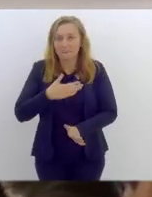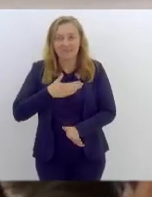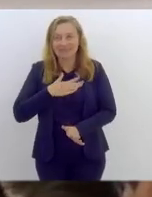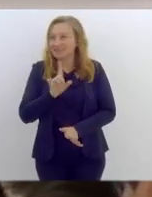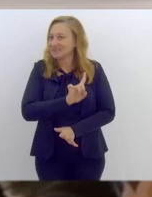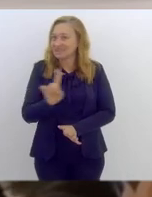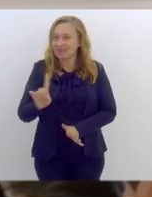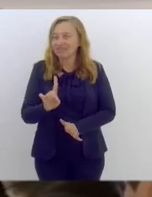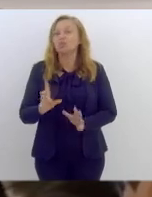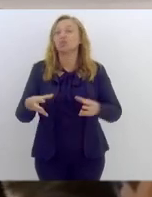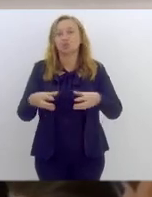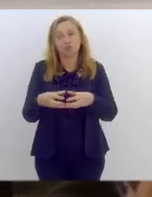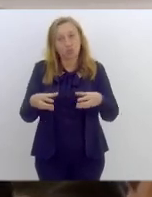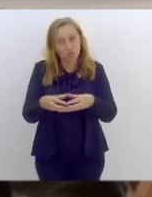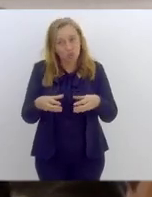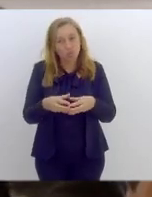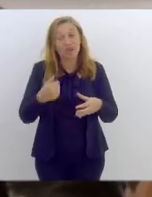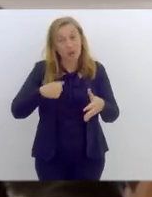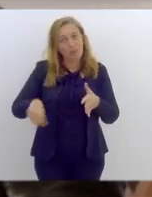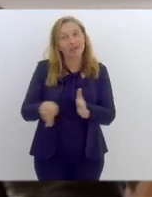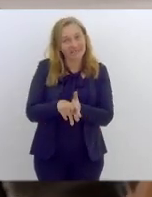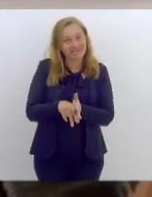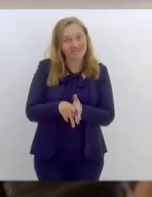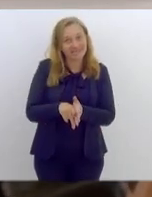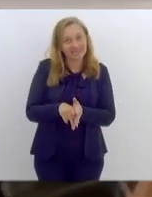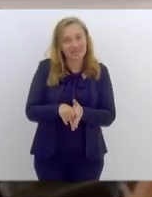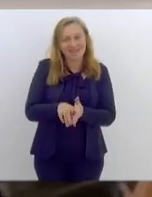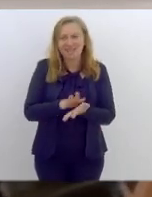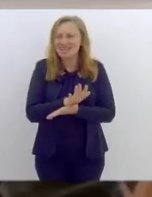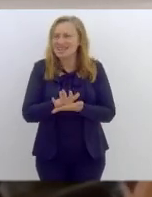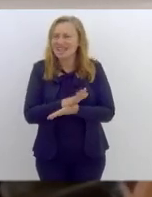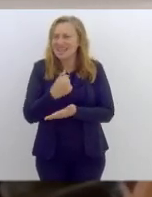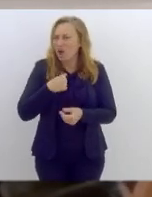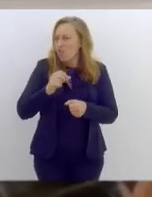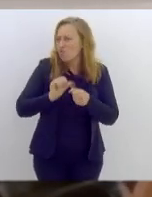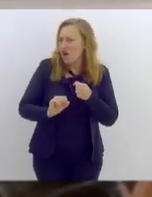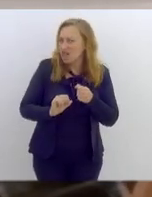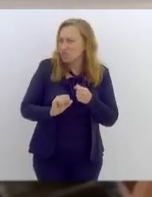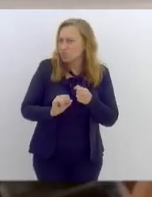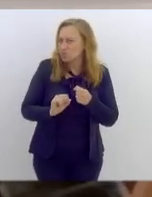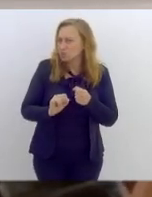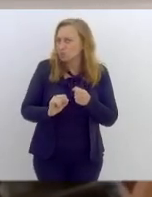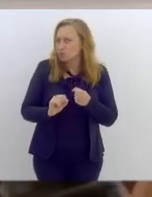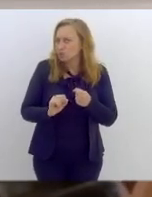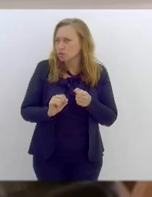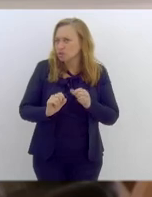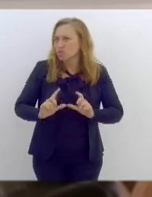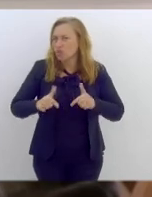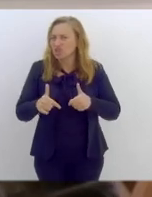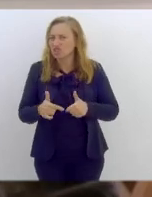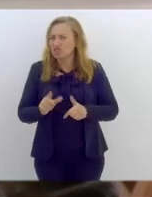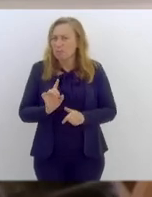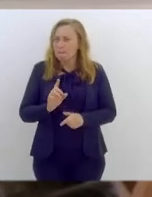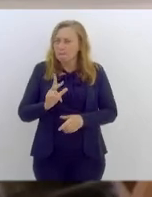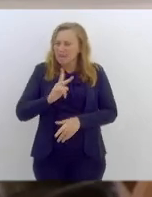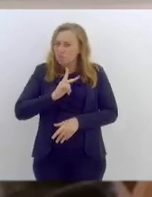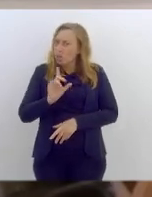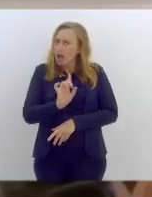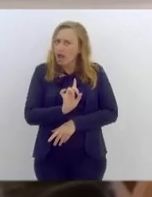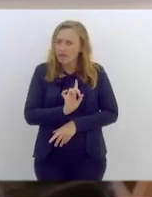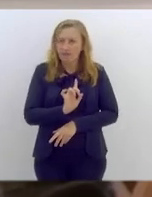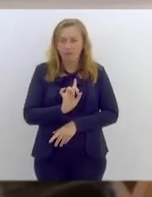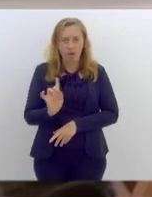Ela é do coletivo do qual eu faço parte. Nada do que eu realizo, nada do que eu faço é uma ação individual. É uma